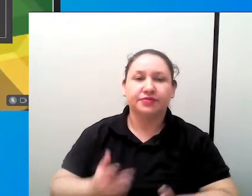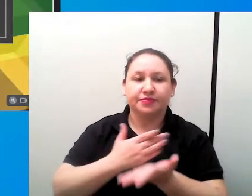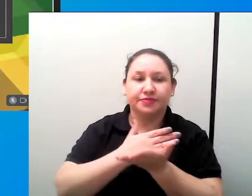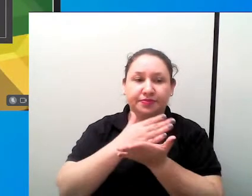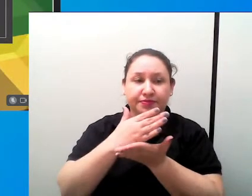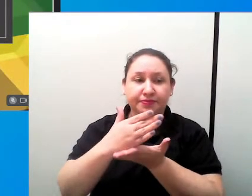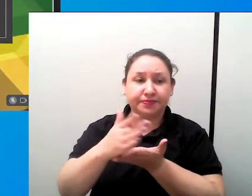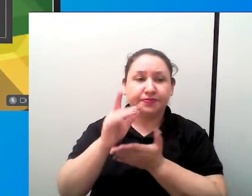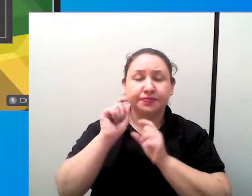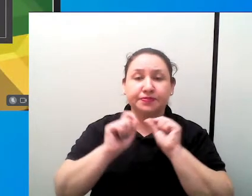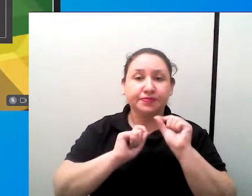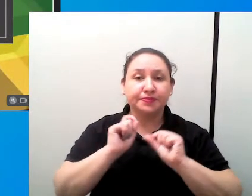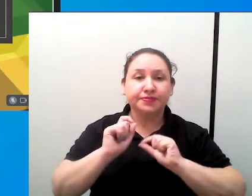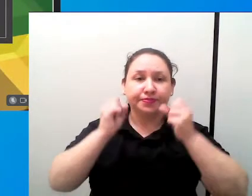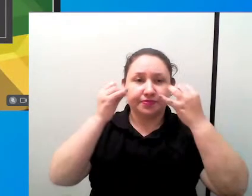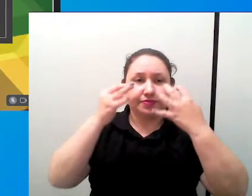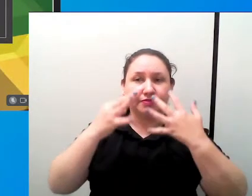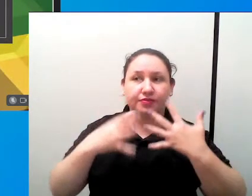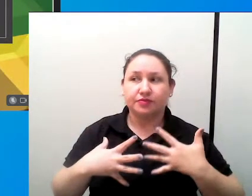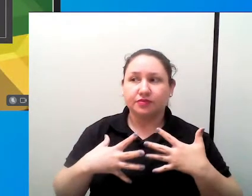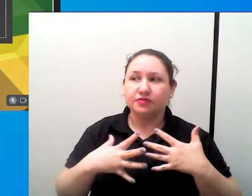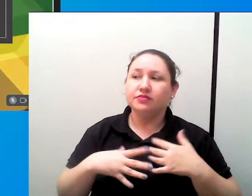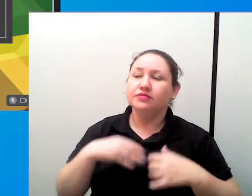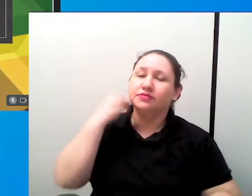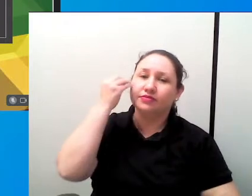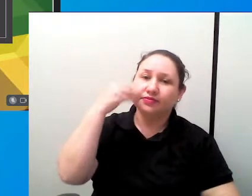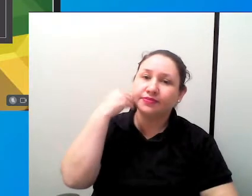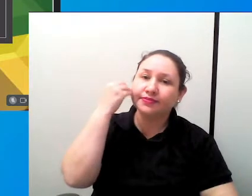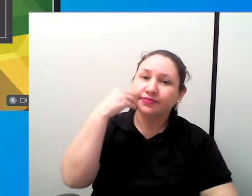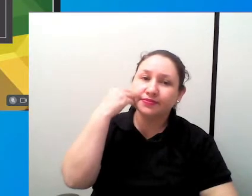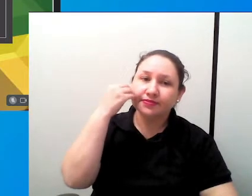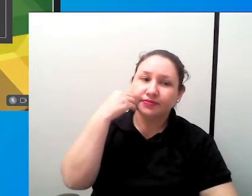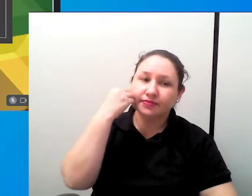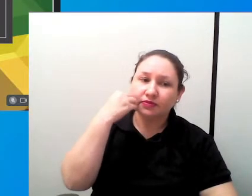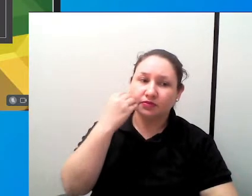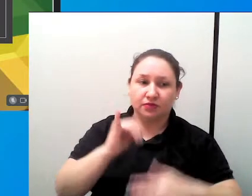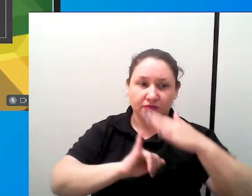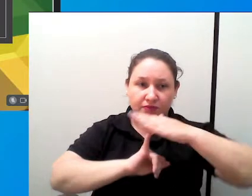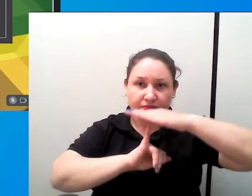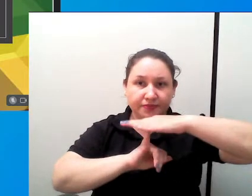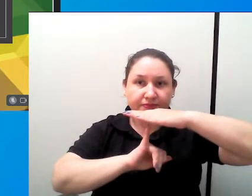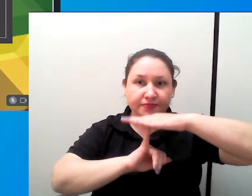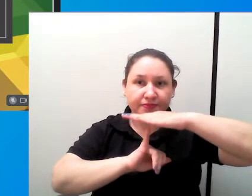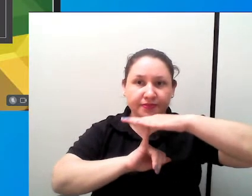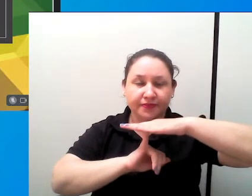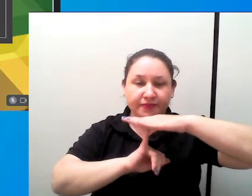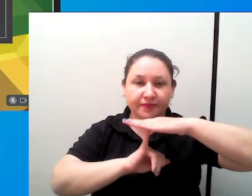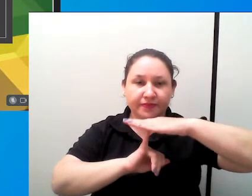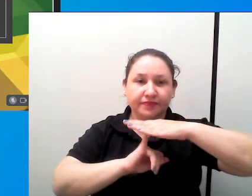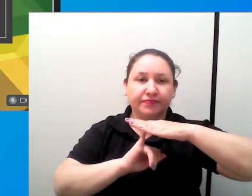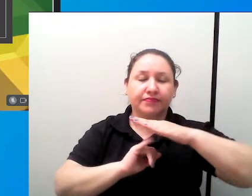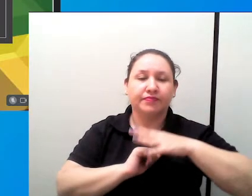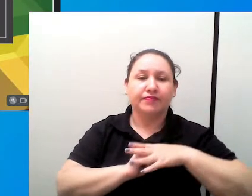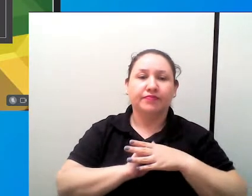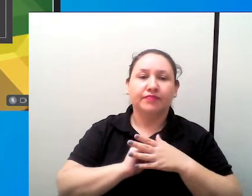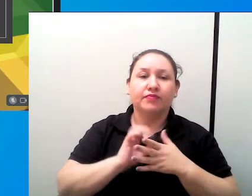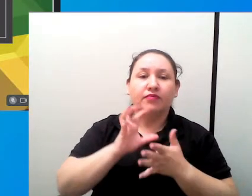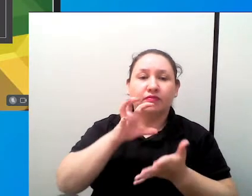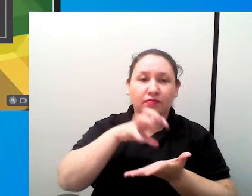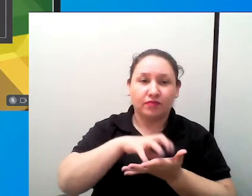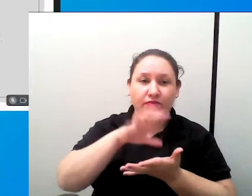Compartilho com vocês um pouco da nossa experiência aqui no Instituto Federal do Triângulo Mineiro, Campus Patos de